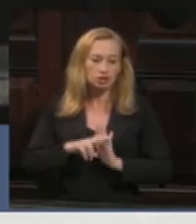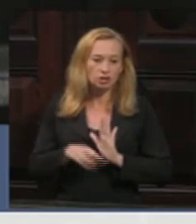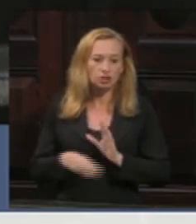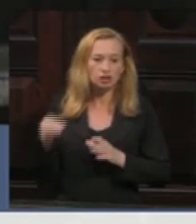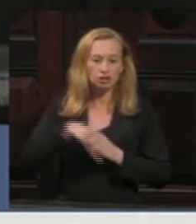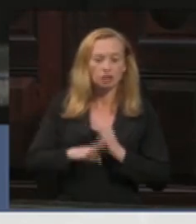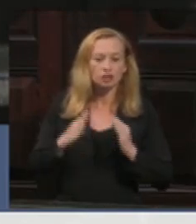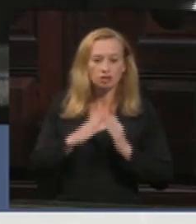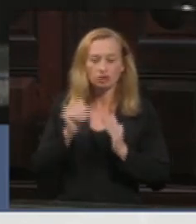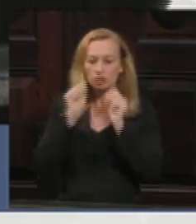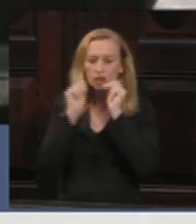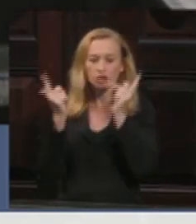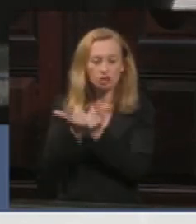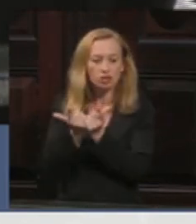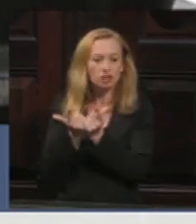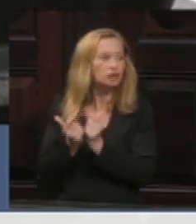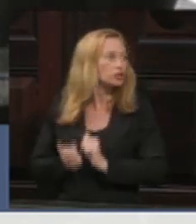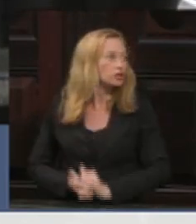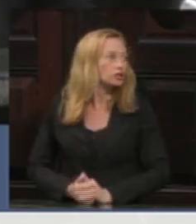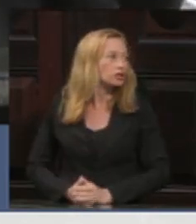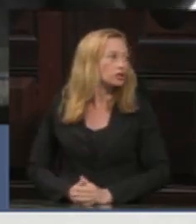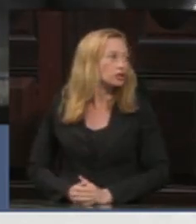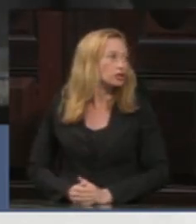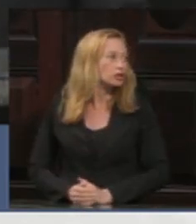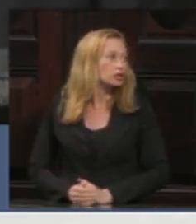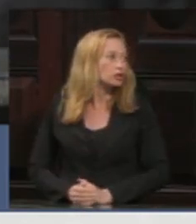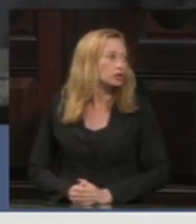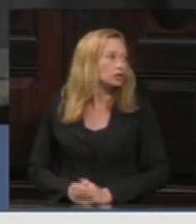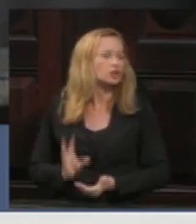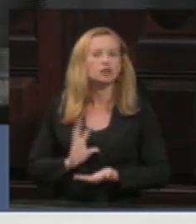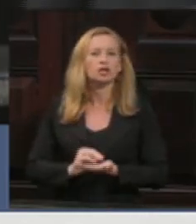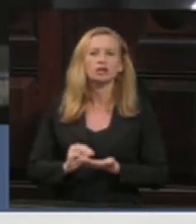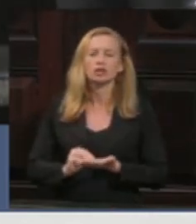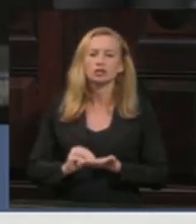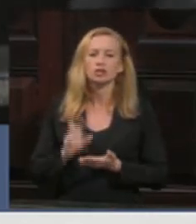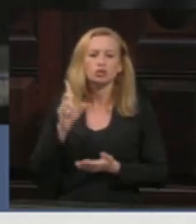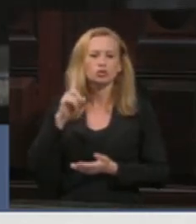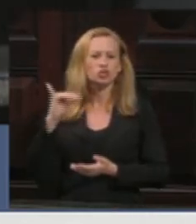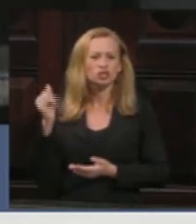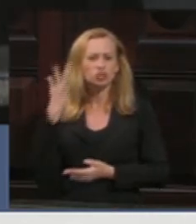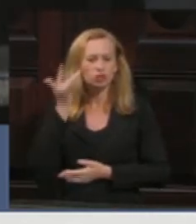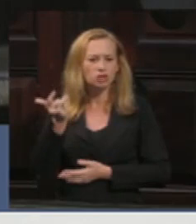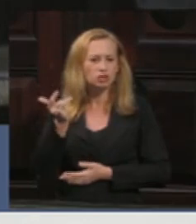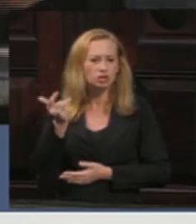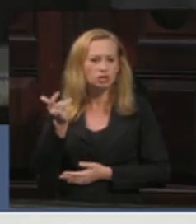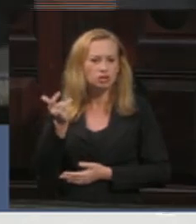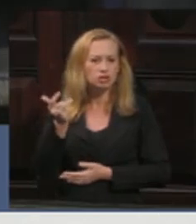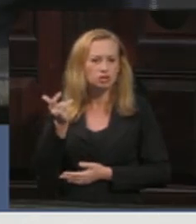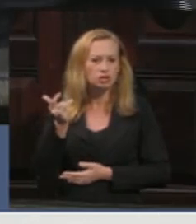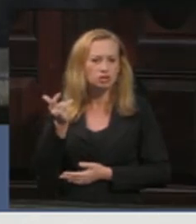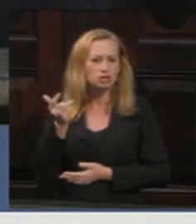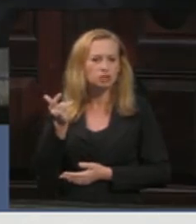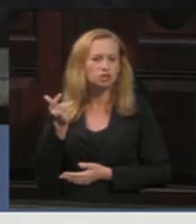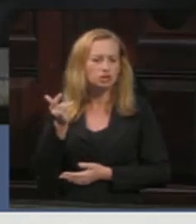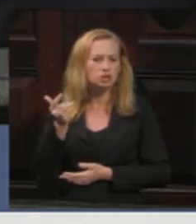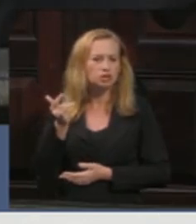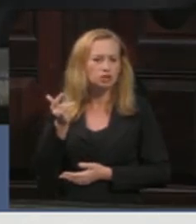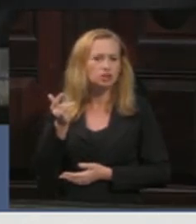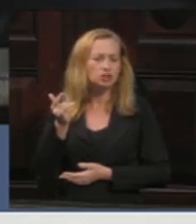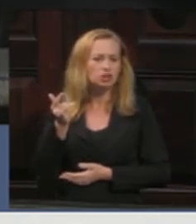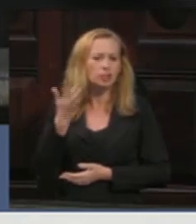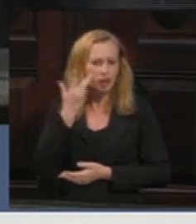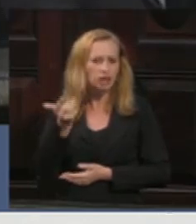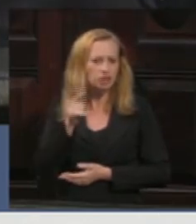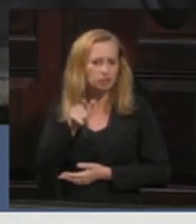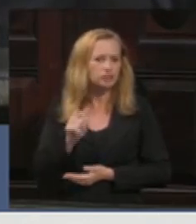Janeiro. É a pauta do dia de amanhã, deputado Carlos Mink. Pauta de quinta.